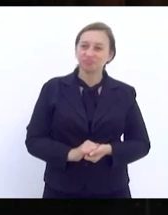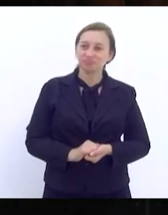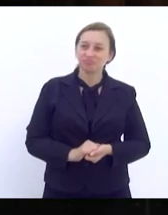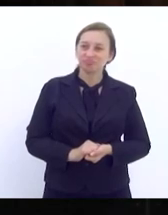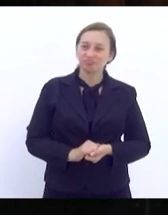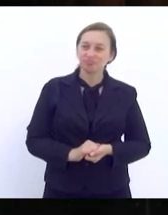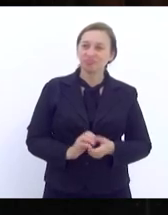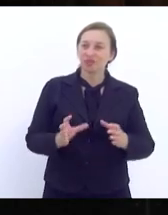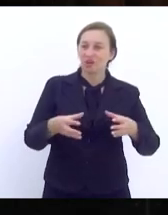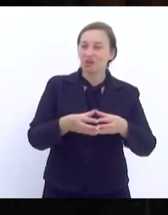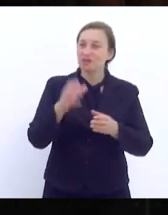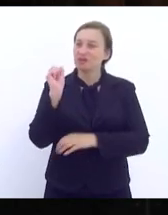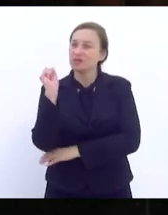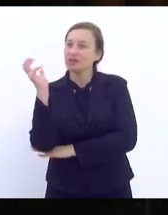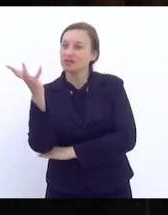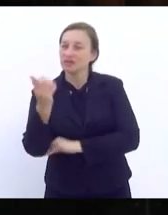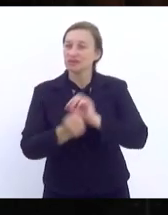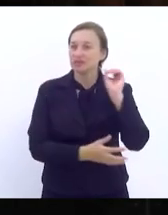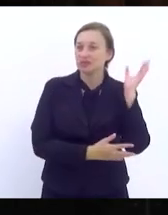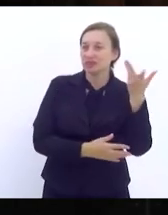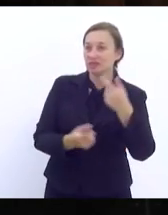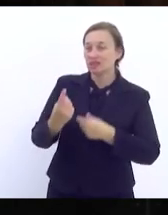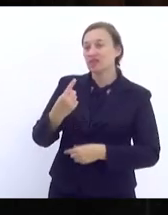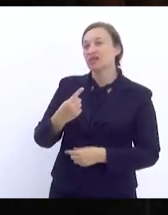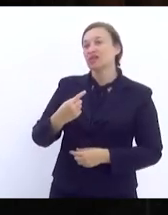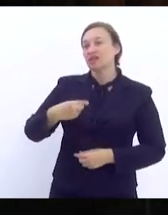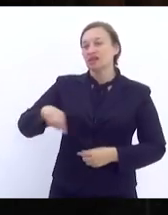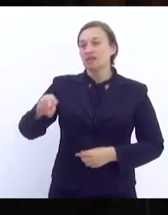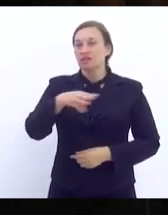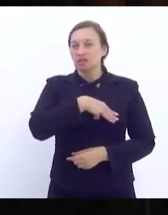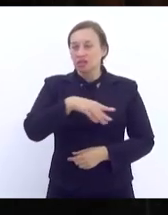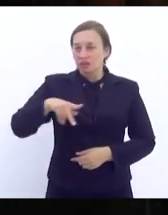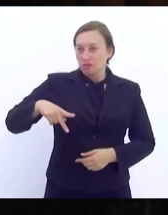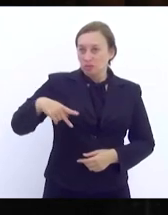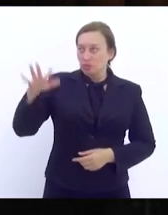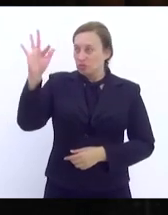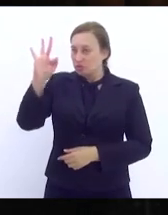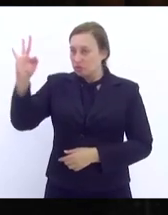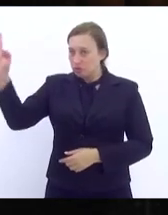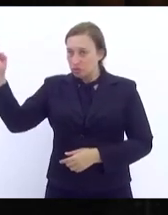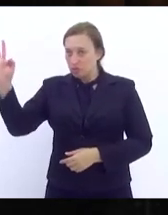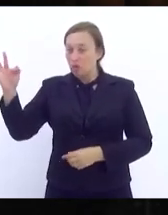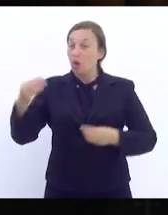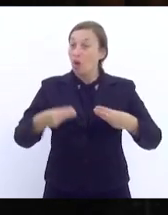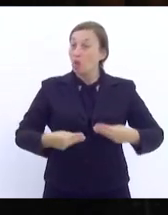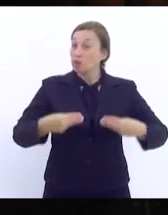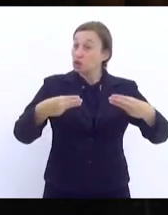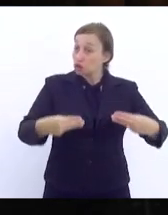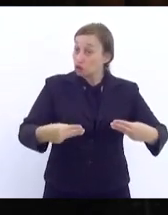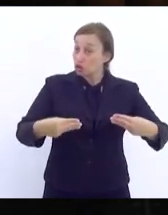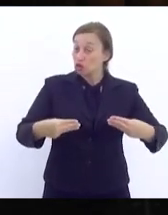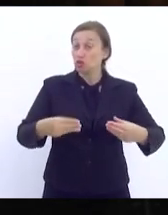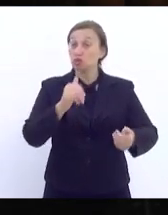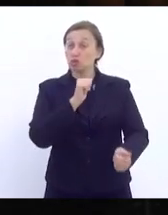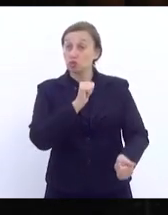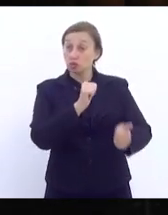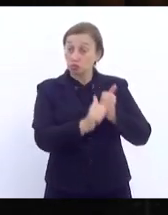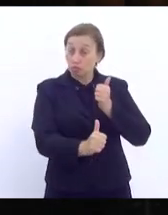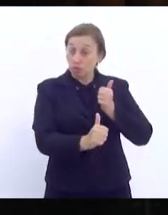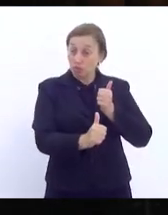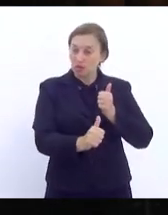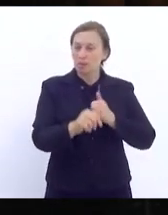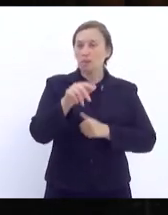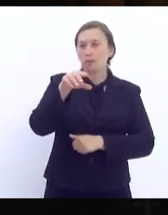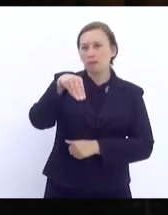pela comissão de Meio Ambiente a gente vai enviar o Ministério Público Federal ao Ministro dos portos Márcio